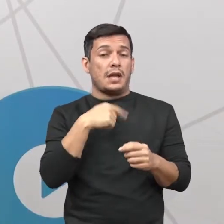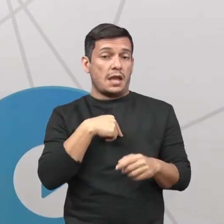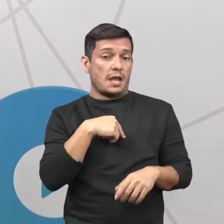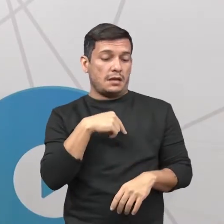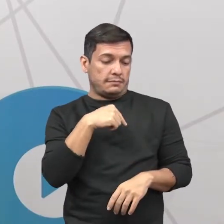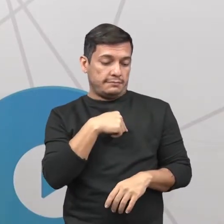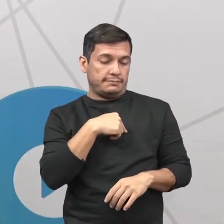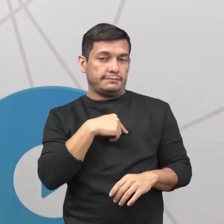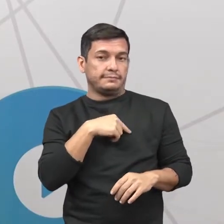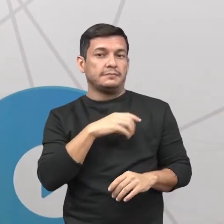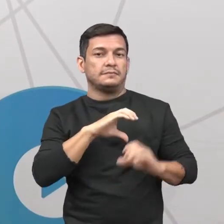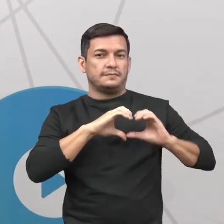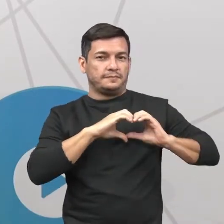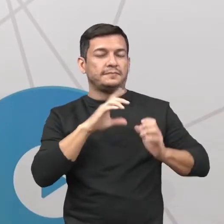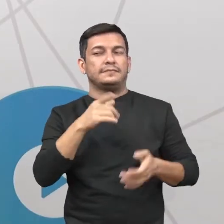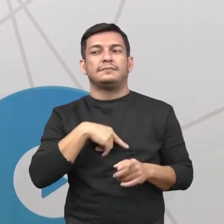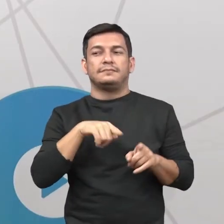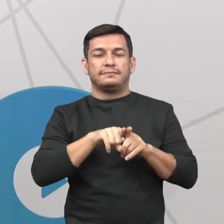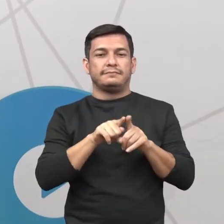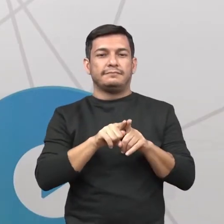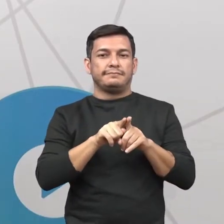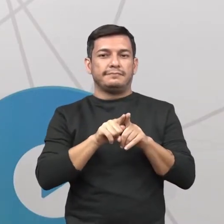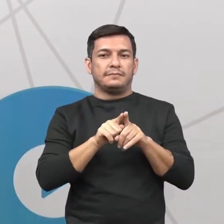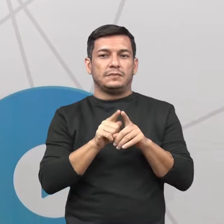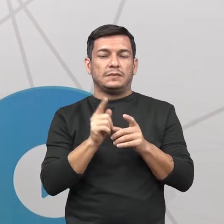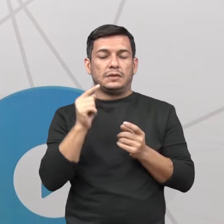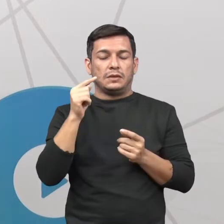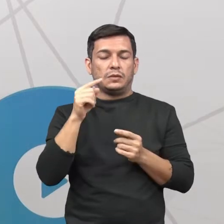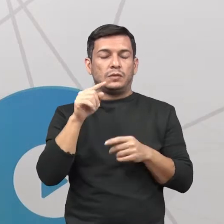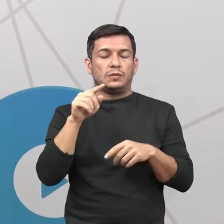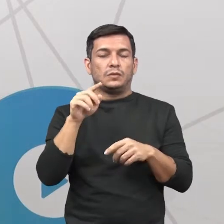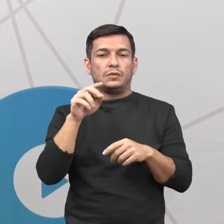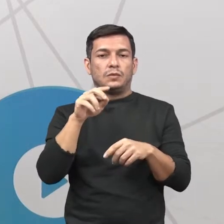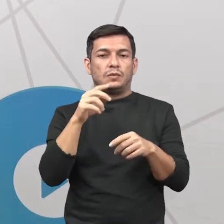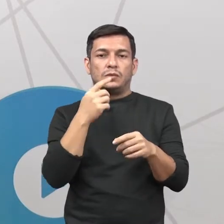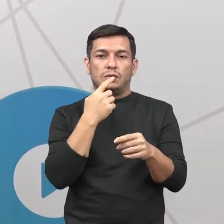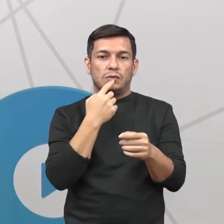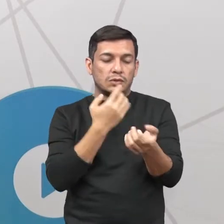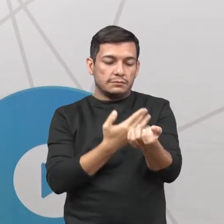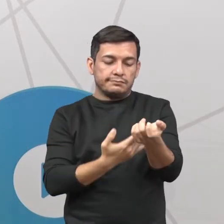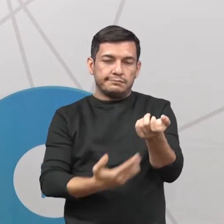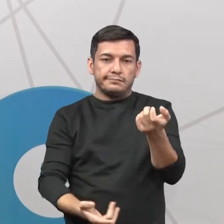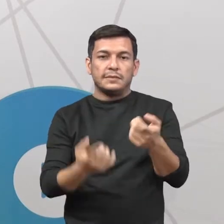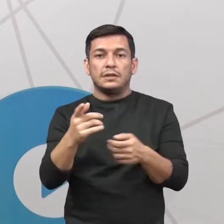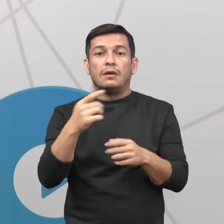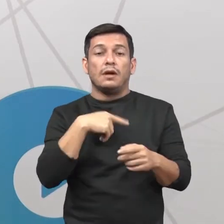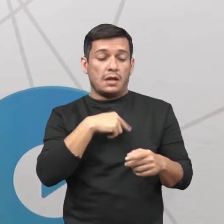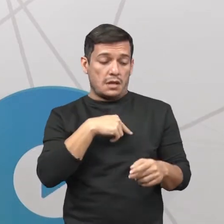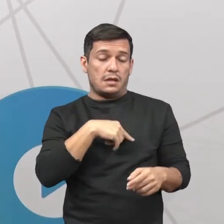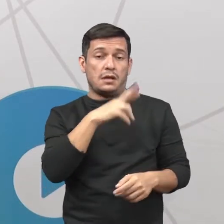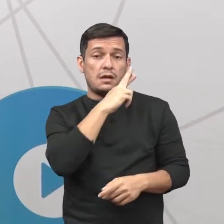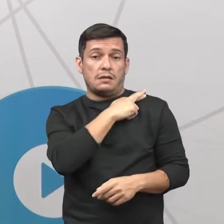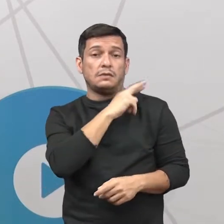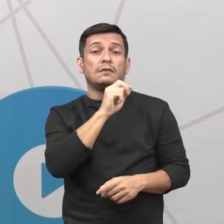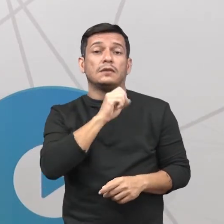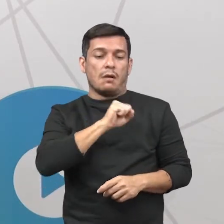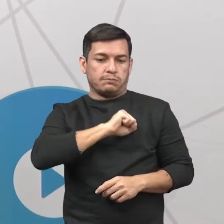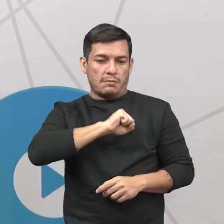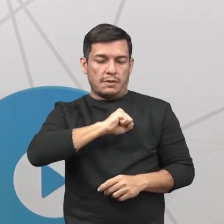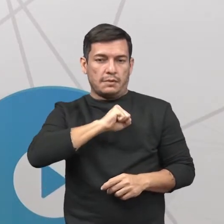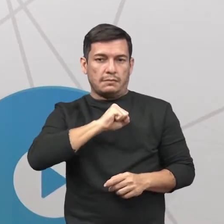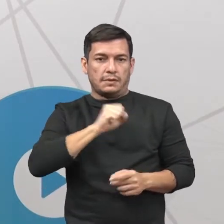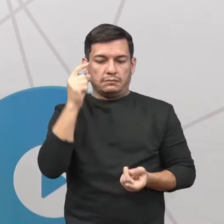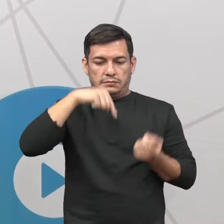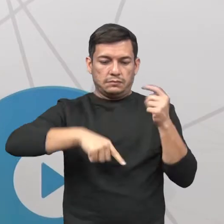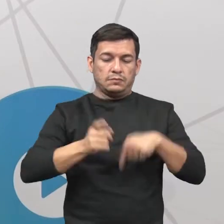coração e dos nossos vasos sanguíneos. Ou seja, ele é responsável pelo bombeamento do sangue através do